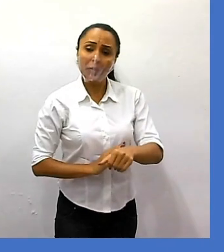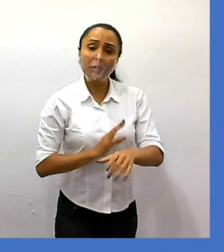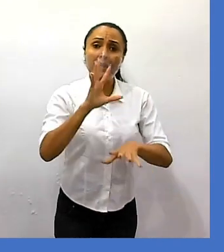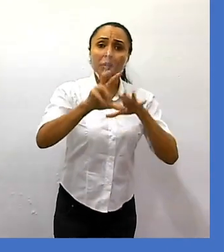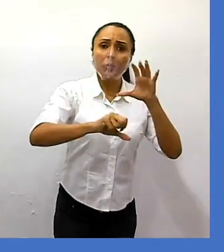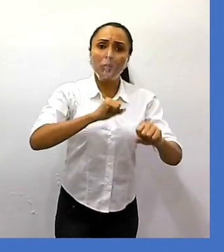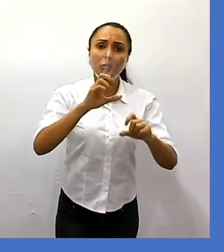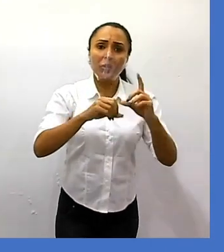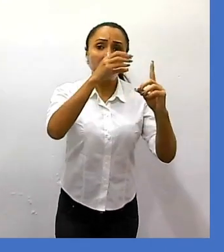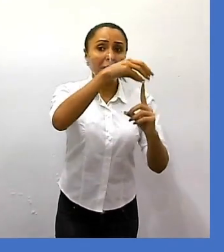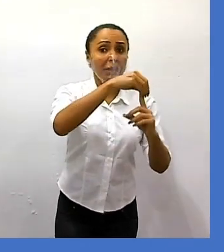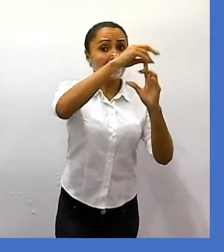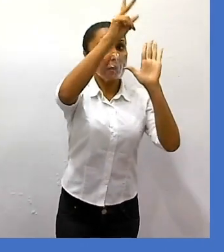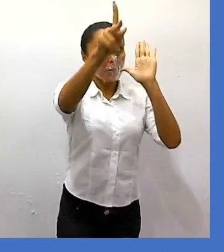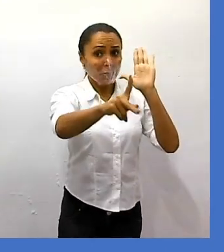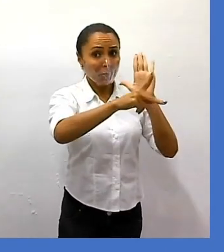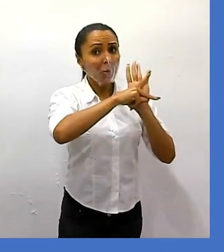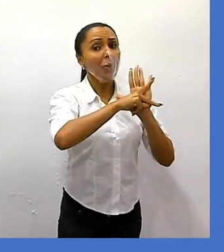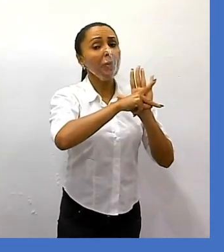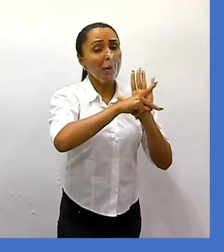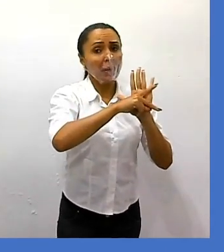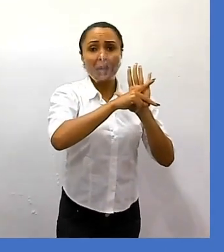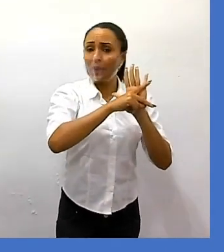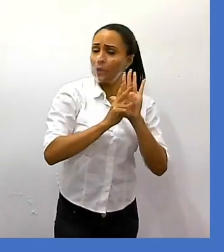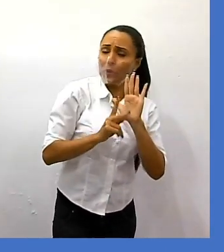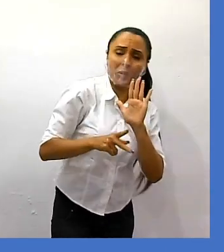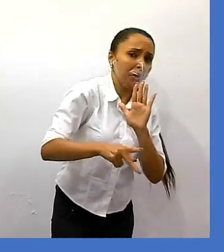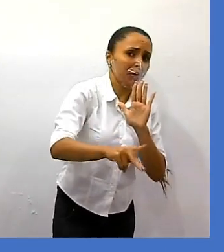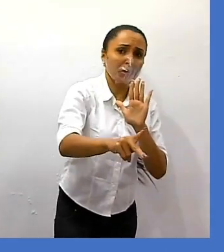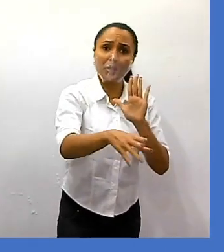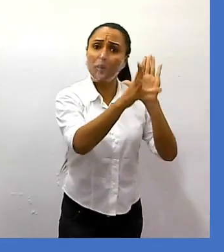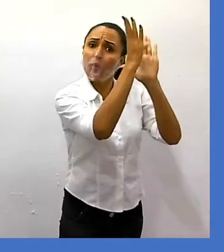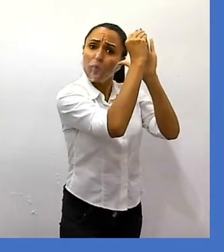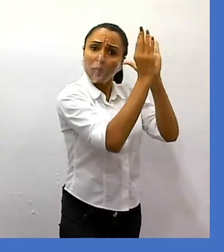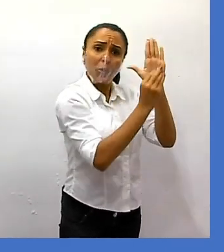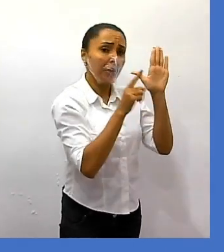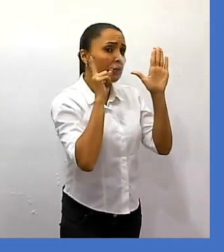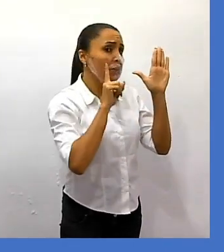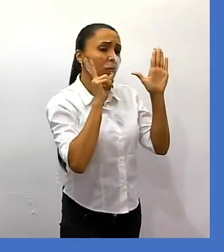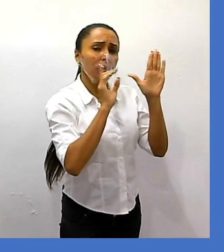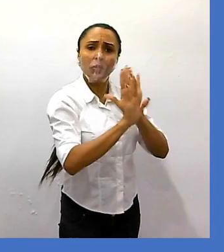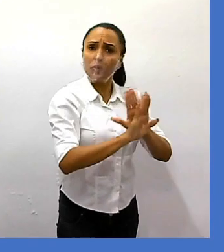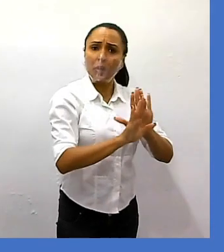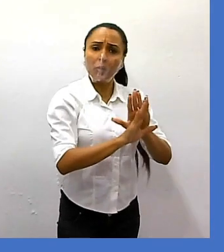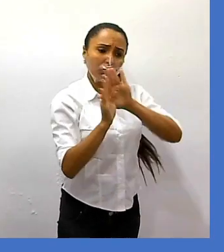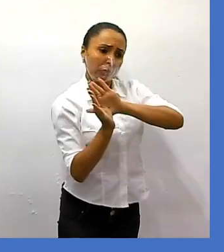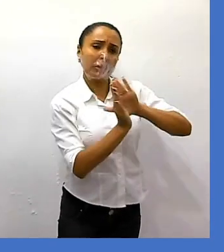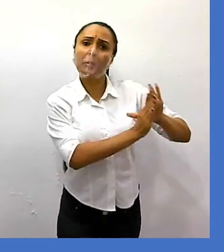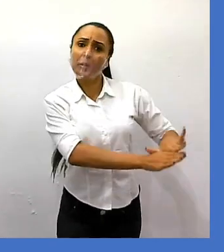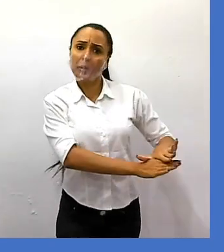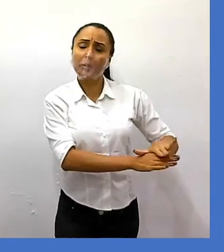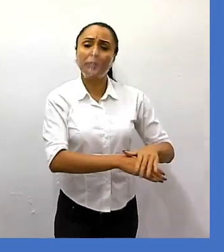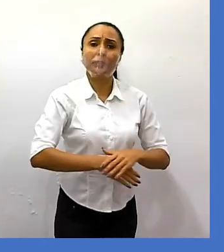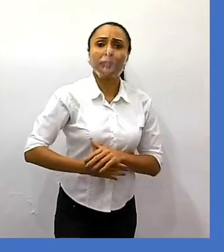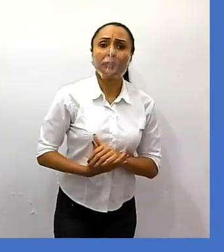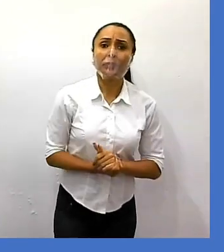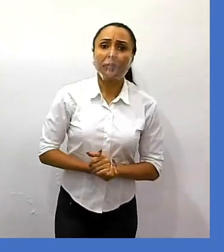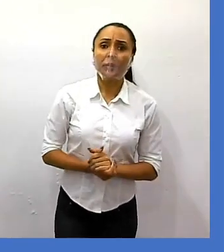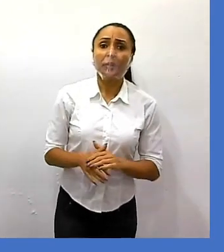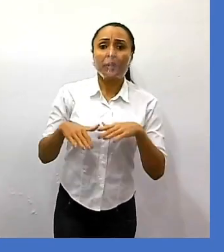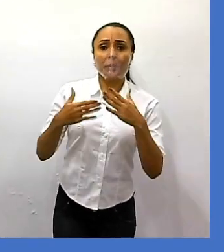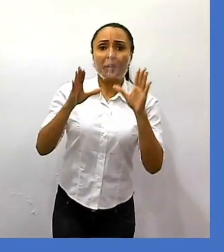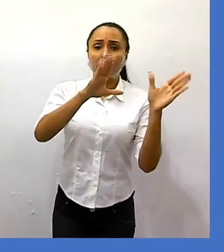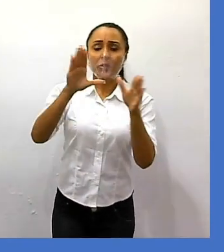uma identidade própria e não querer mais seguir os modelos de filme norte-americano. E na imagem da direita, a gente